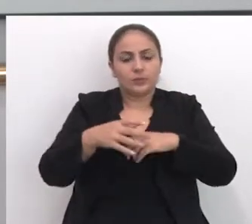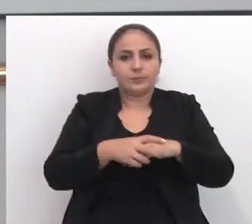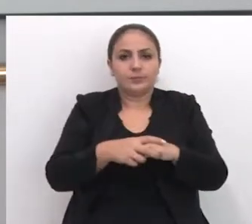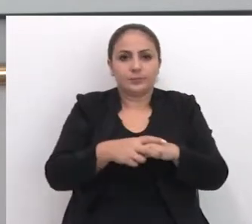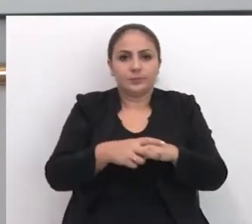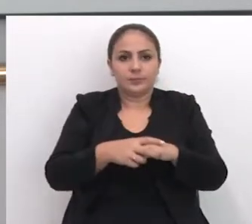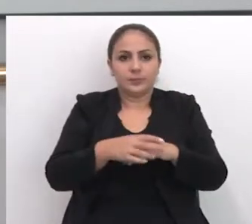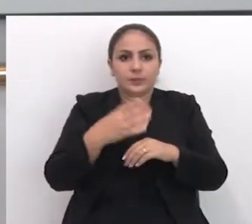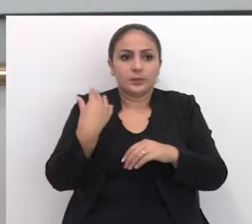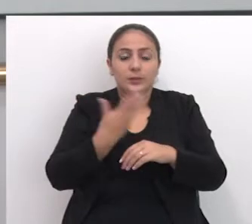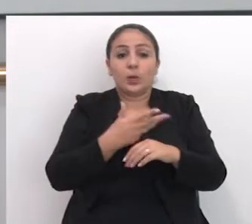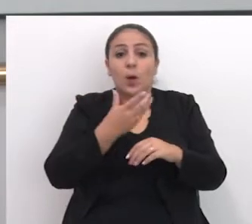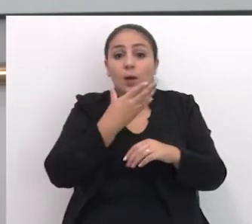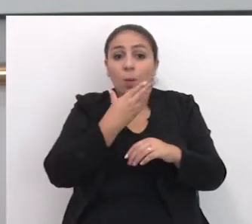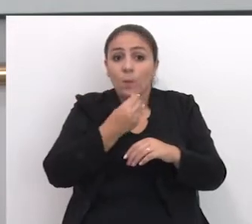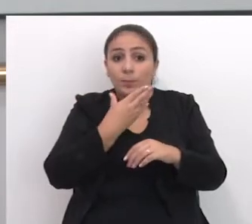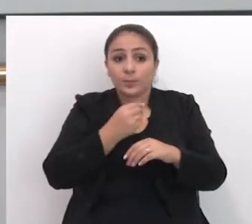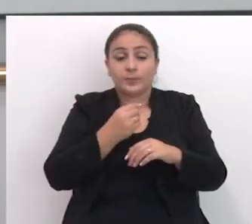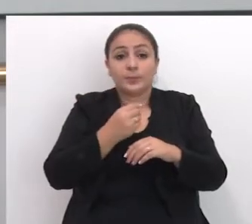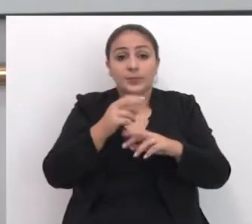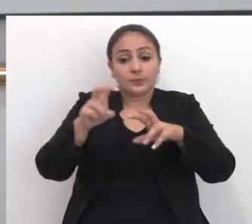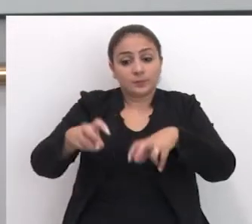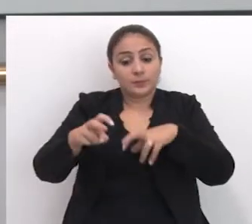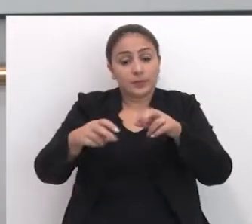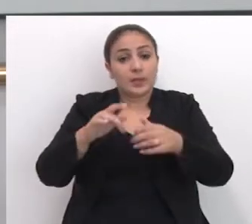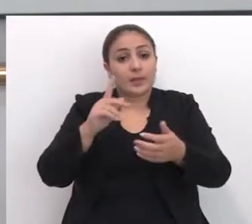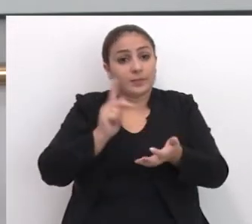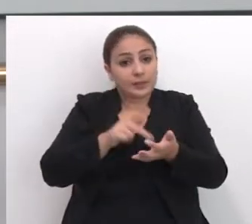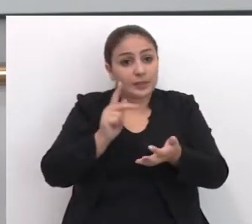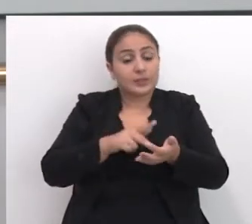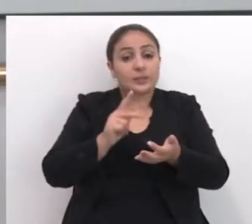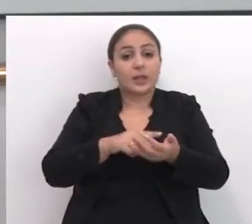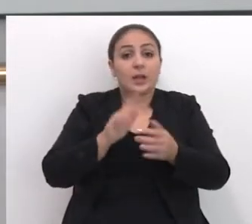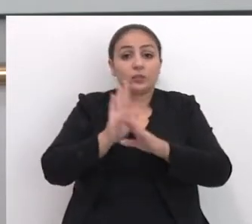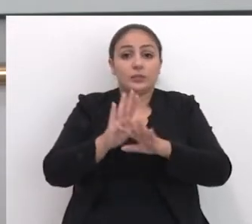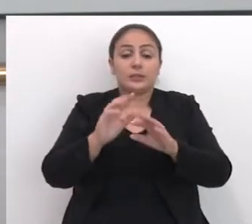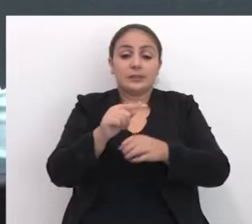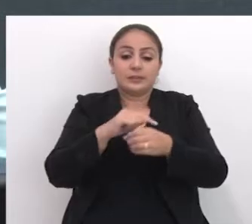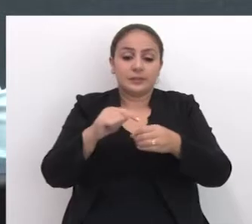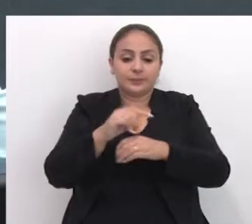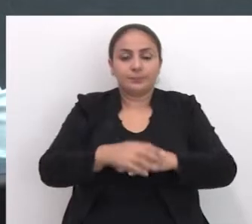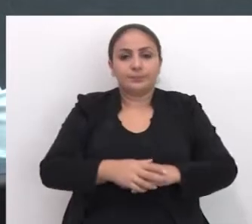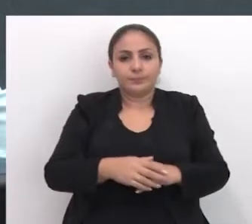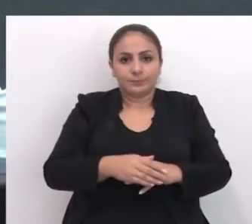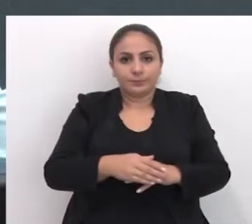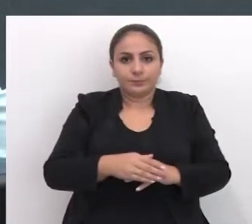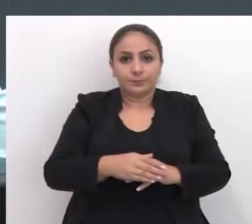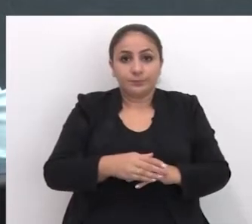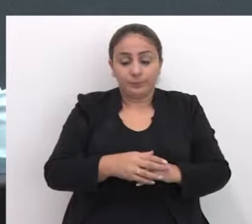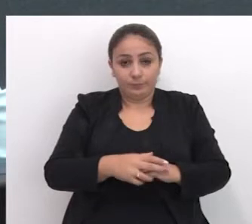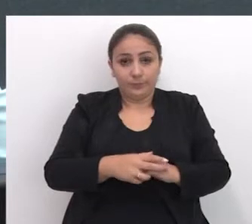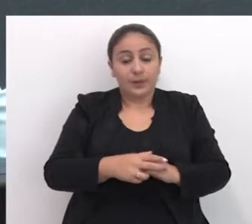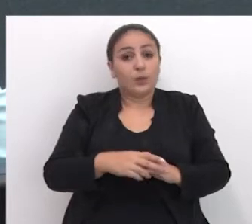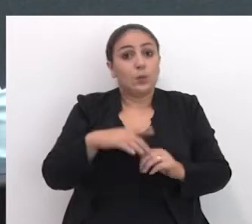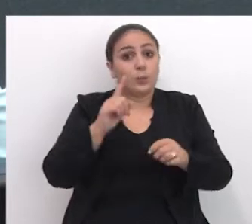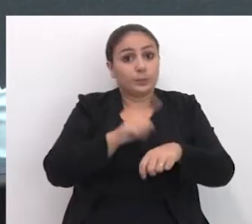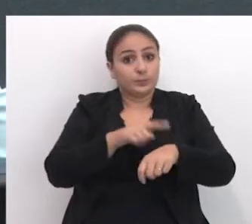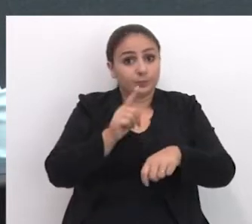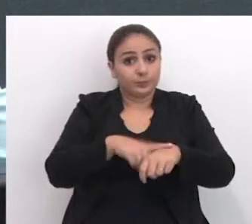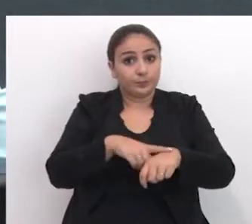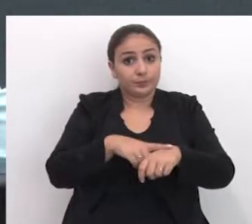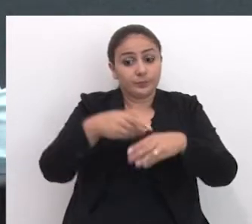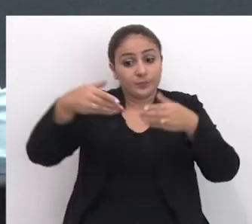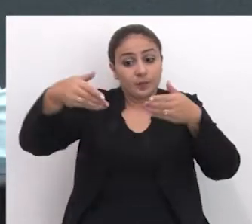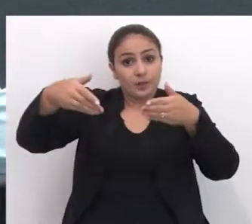agricultores, para os nossos homens do campo, aqueles que realmente sustentam a cidade. A situação dos cemitérios